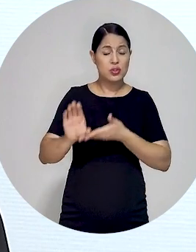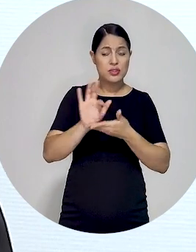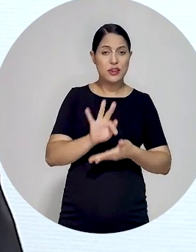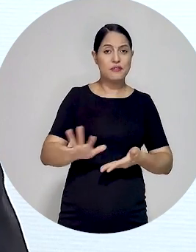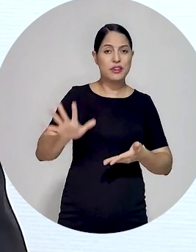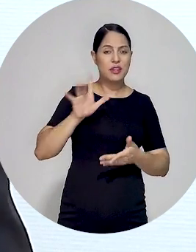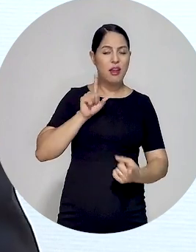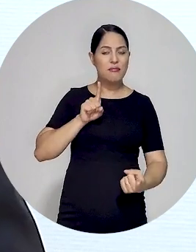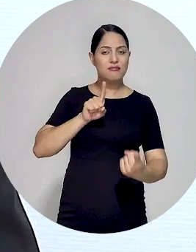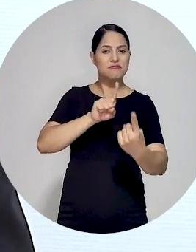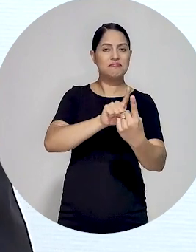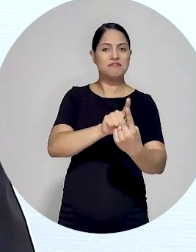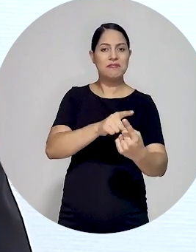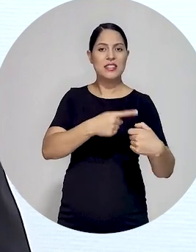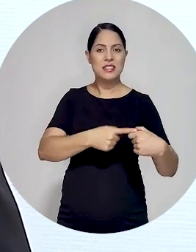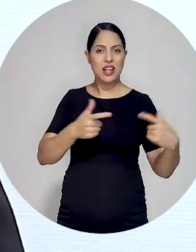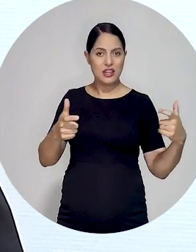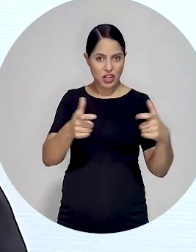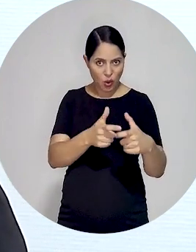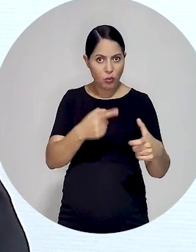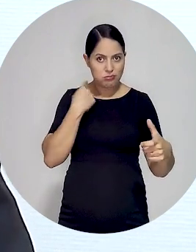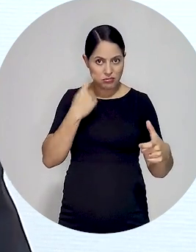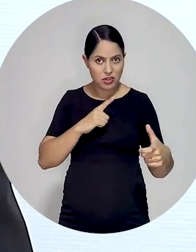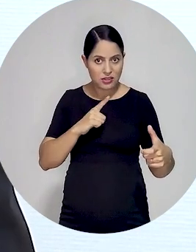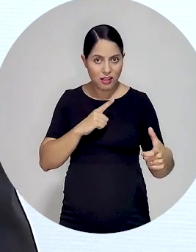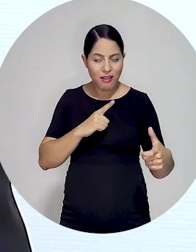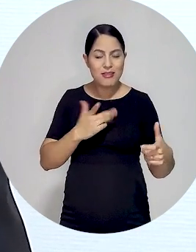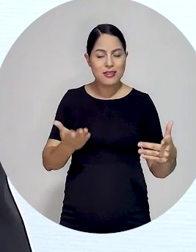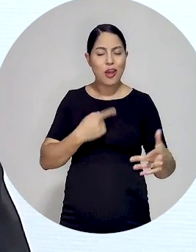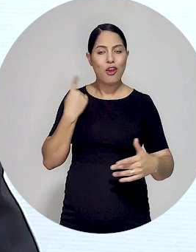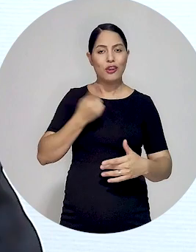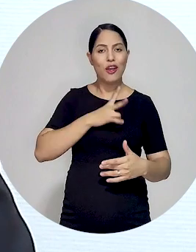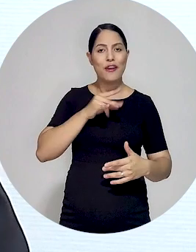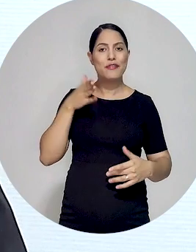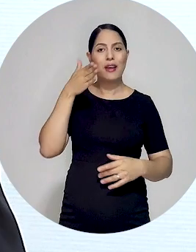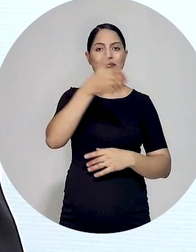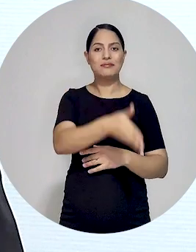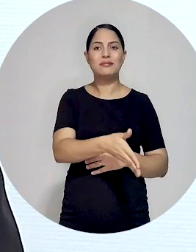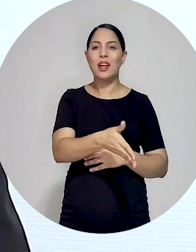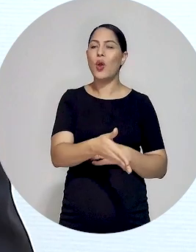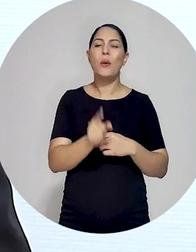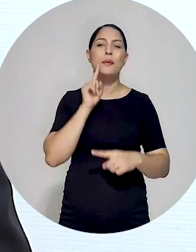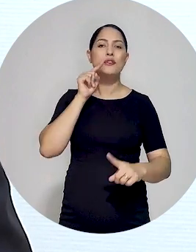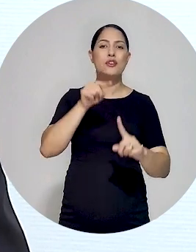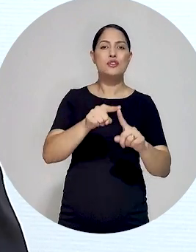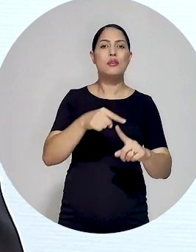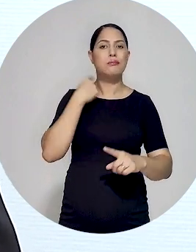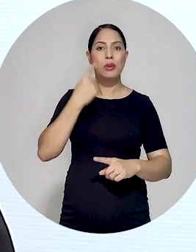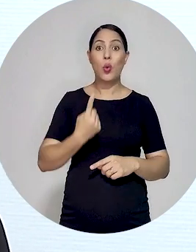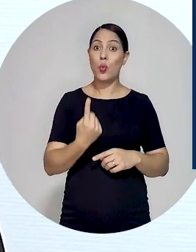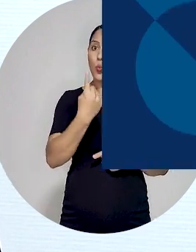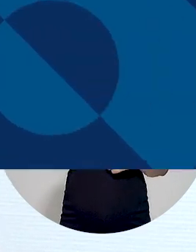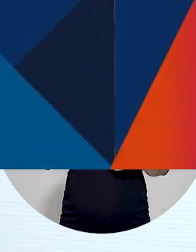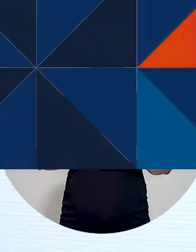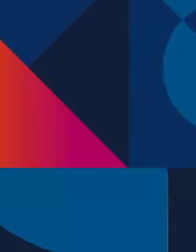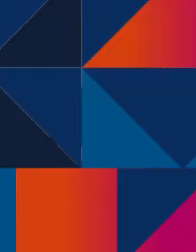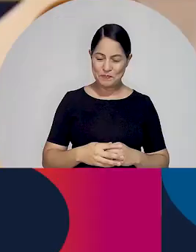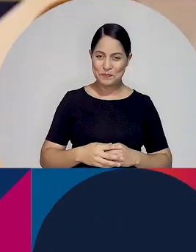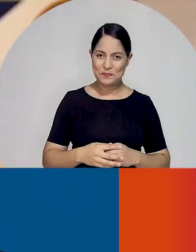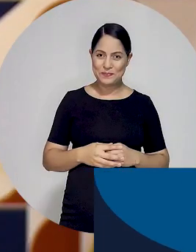do Conselho Federal, da OAB, para que, interiorizando, a gente possa democraticamente fazer uma única